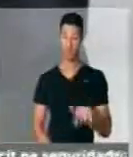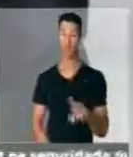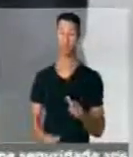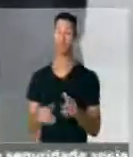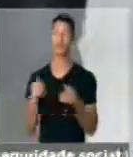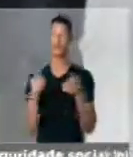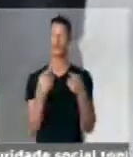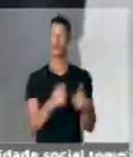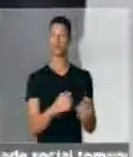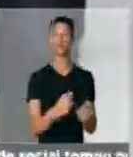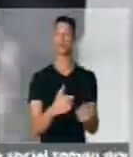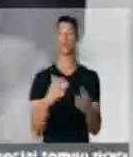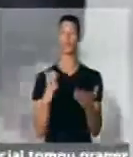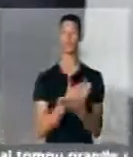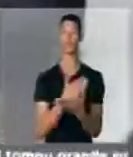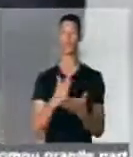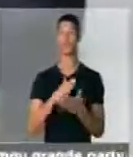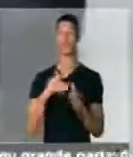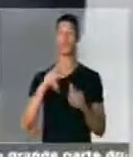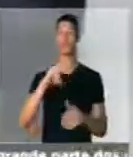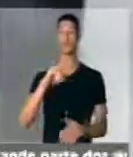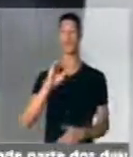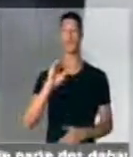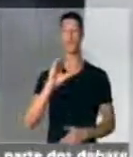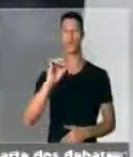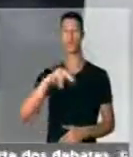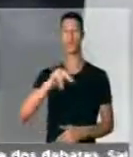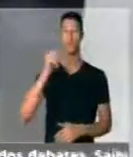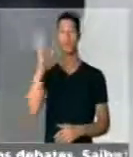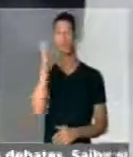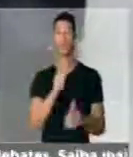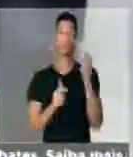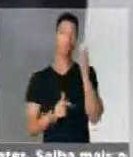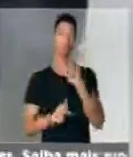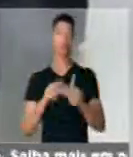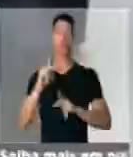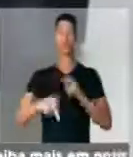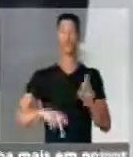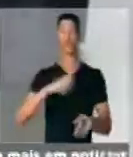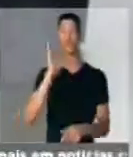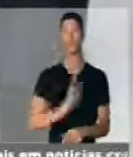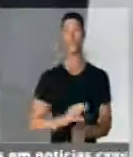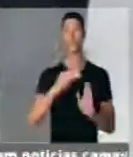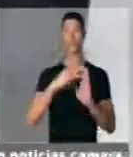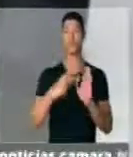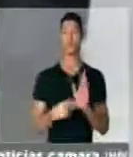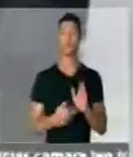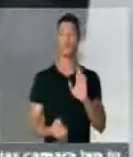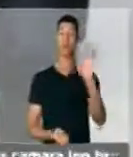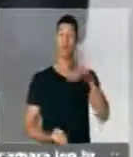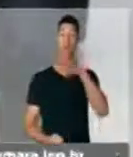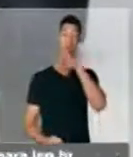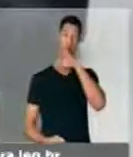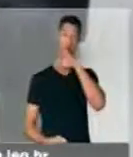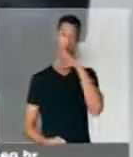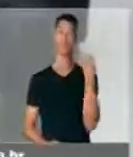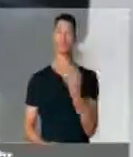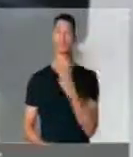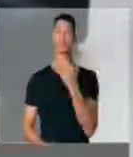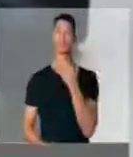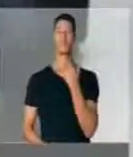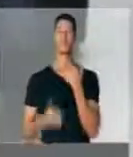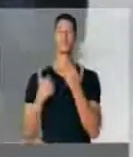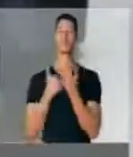vem contra determinações do PROCON, conquistas históricas da população brasileira. Essa MP é muito ruim. Nós não